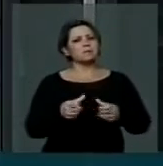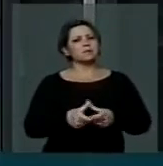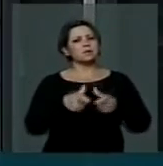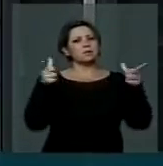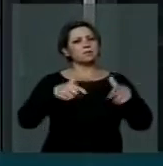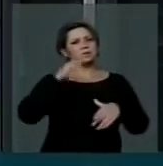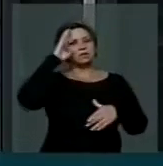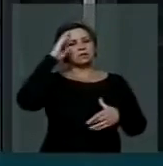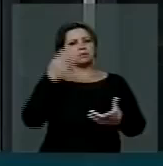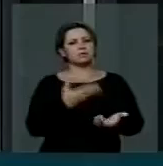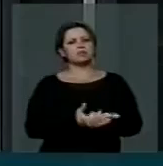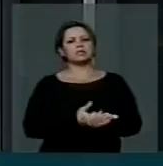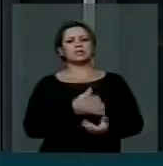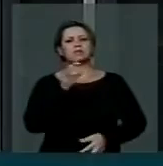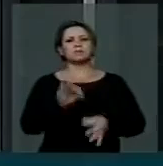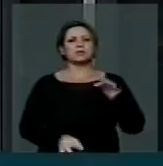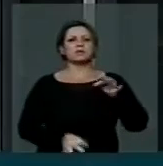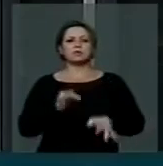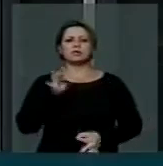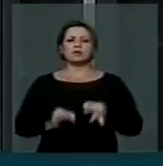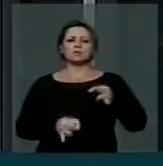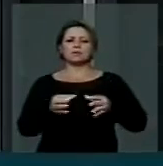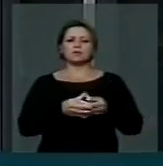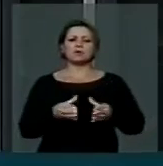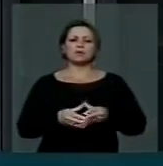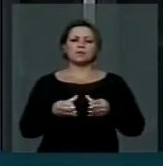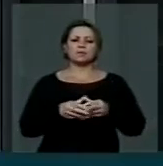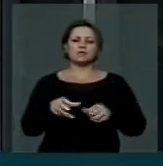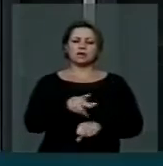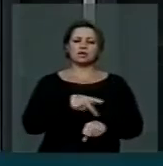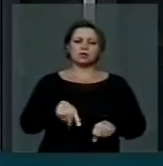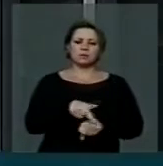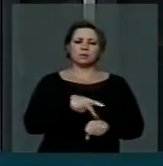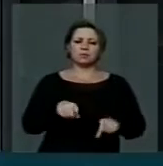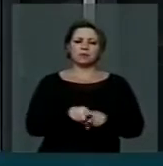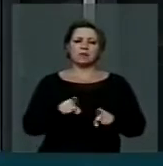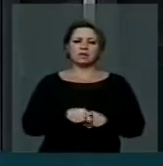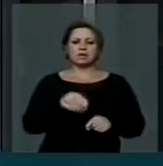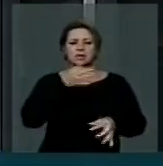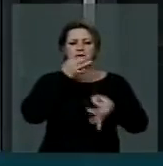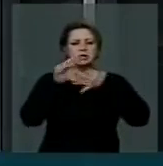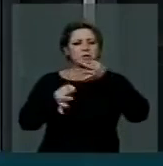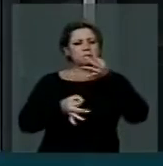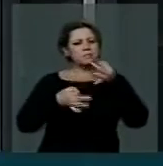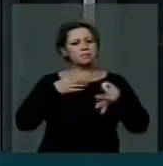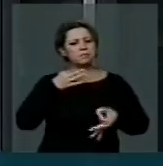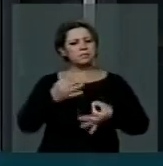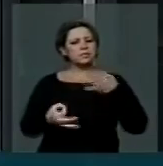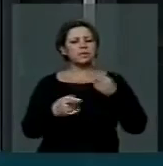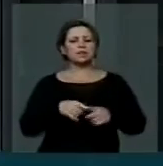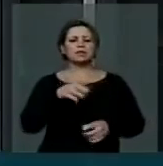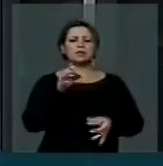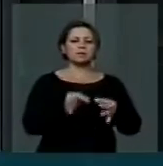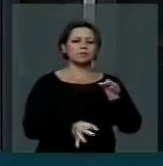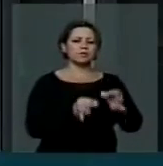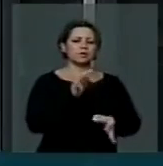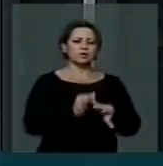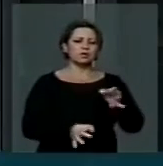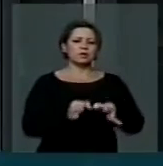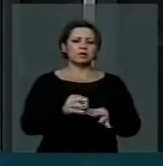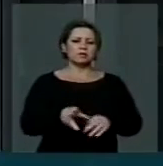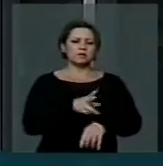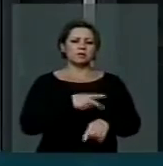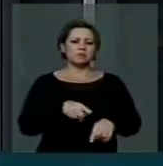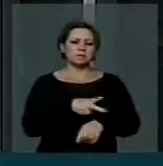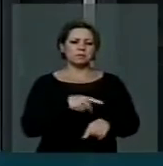a credibilidade desse tribunal junto à comunidade internacional. Dentre as críticas mais contundentes ao Tribunal